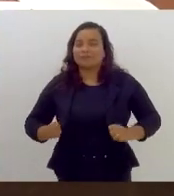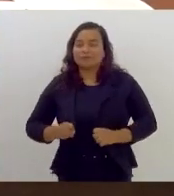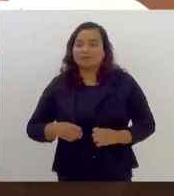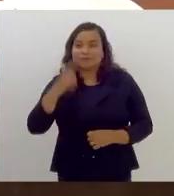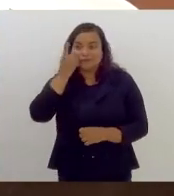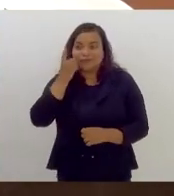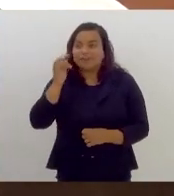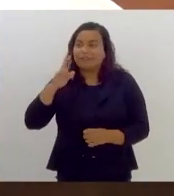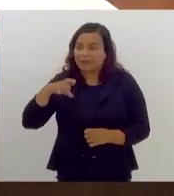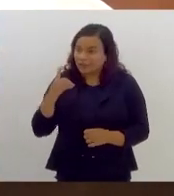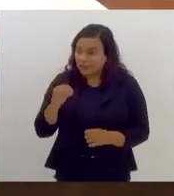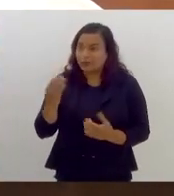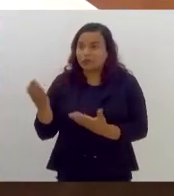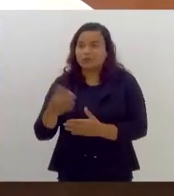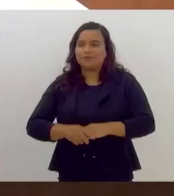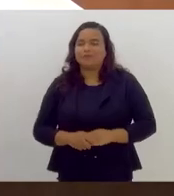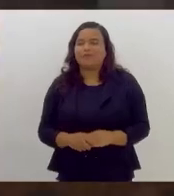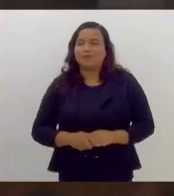deputado Fernando.